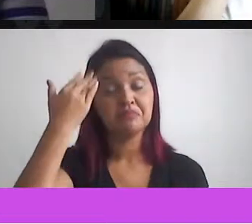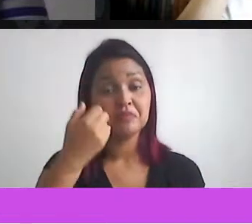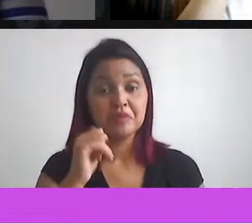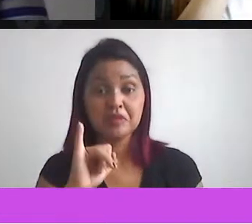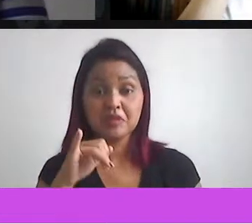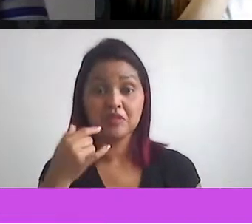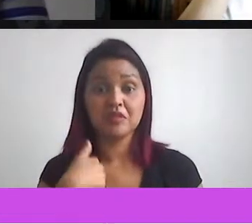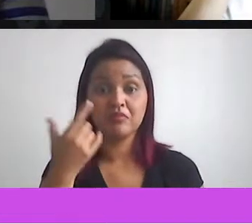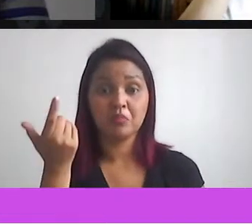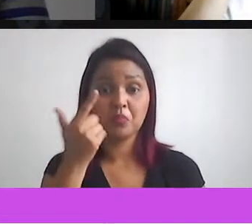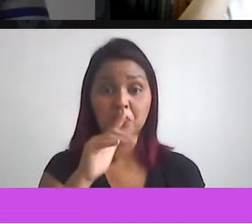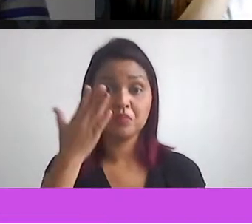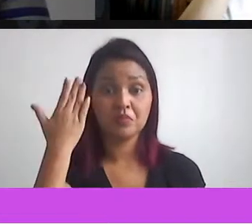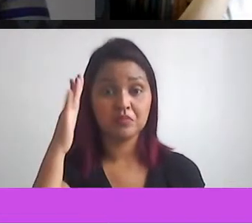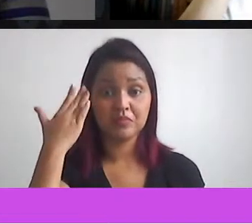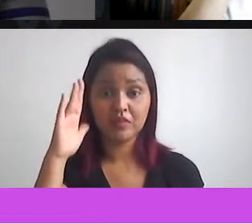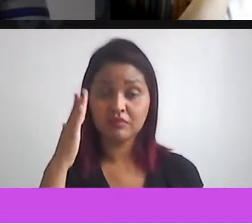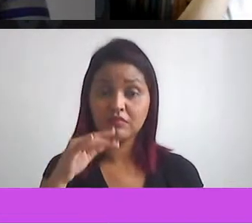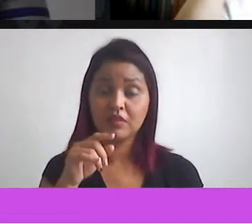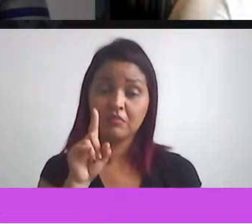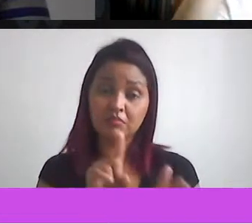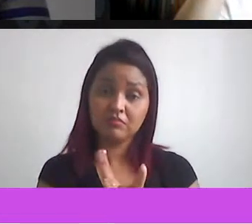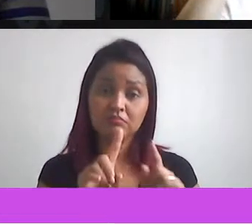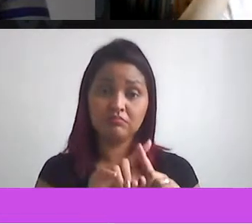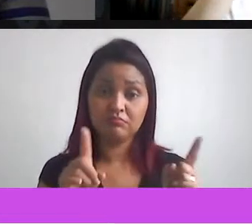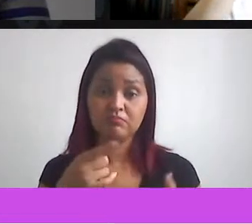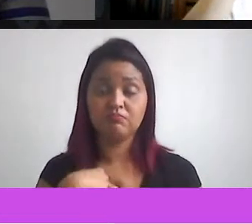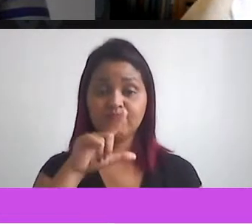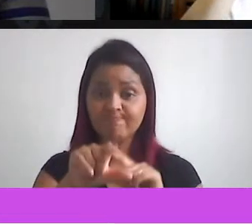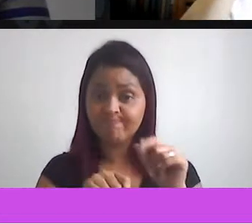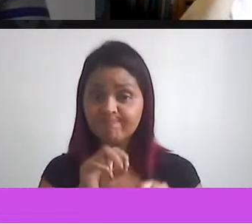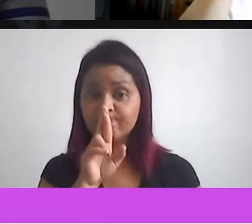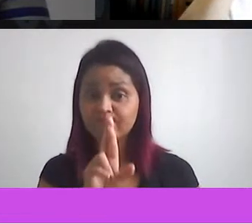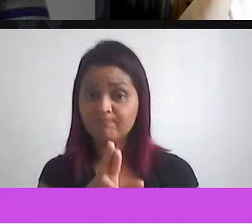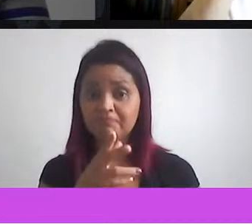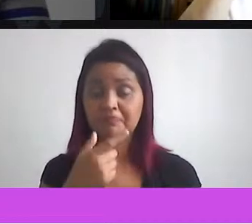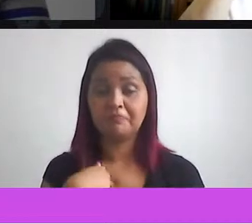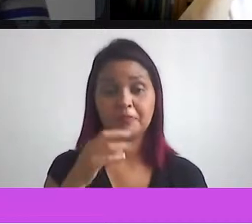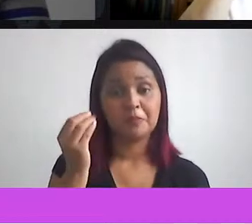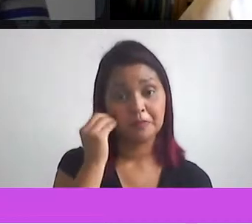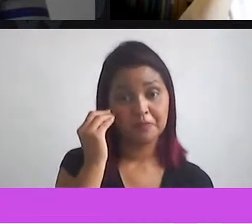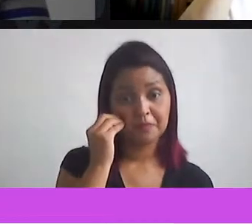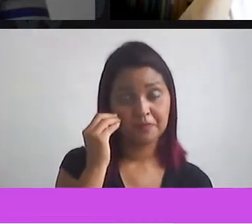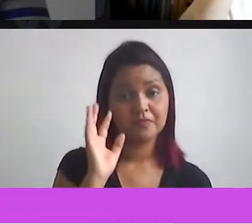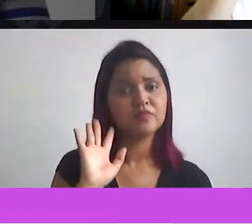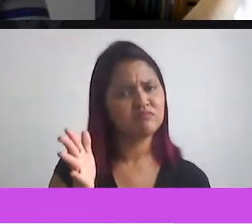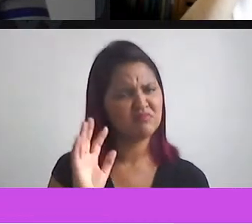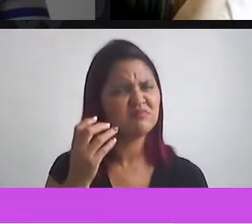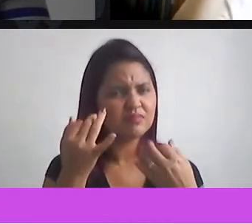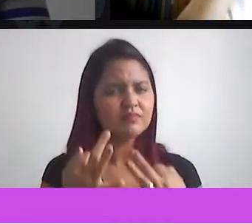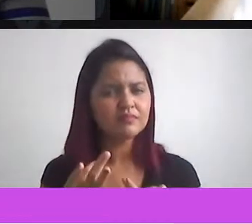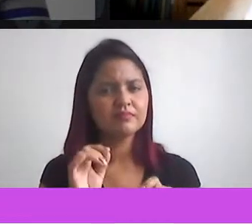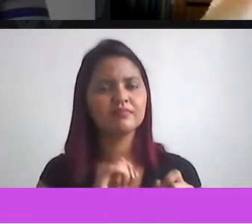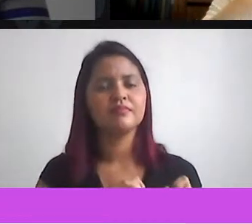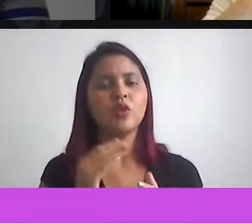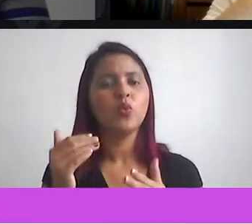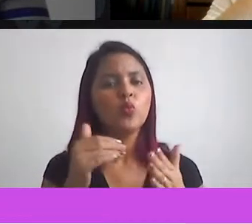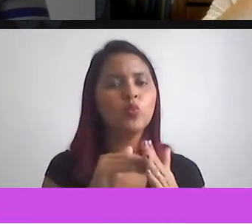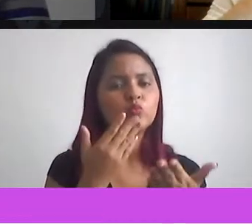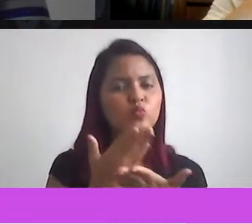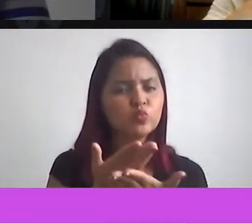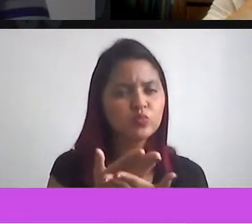pergunta, Tamires, mas eu vou procurar responder. Eu falei aqui que, nesse último estudo que eu fiz